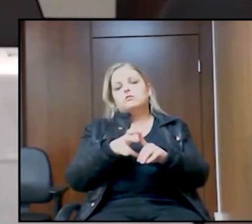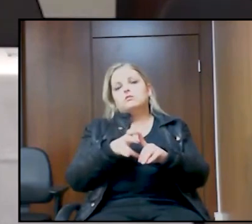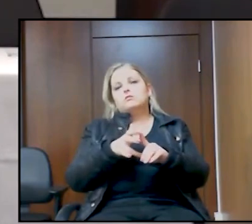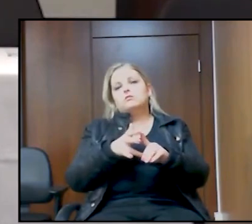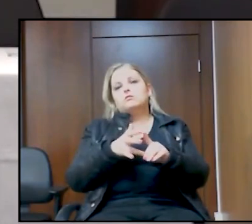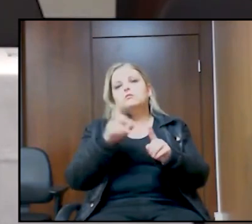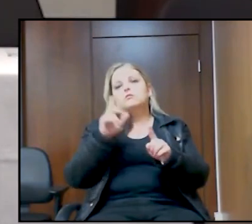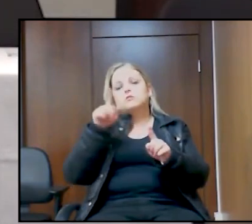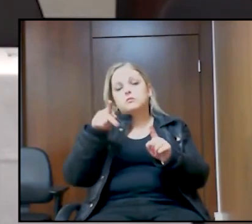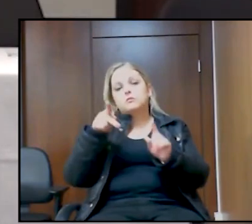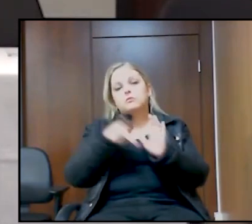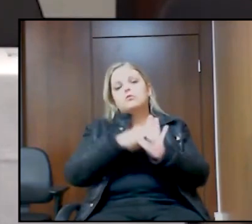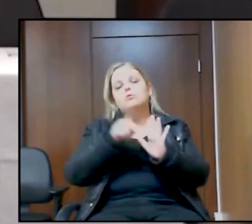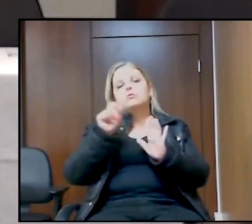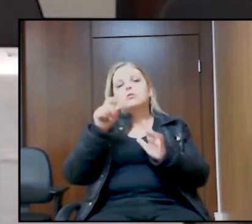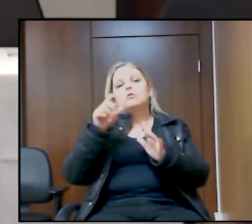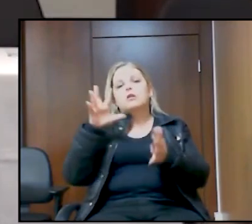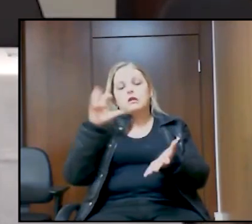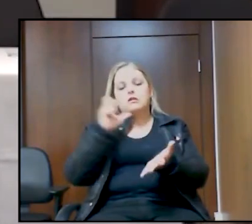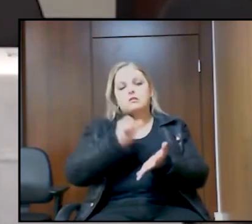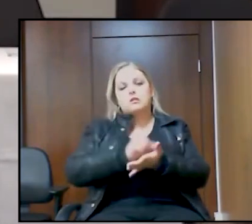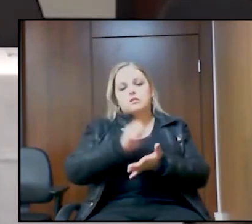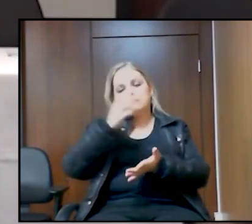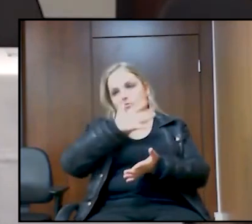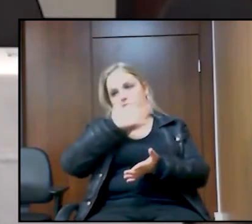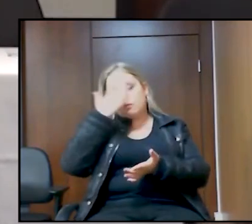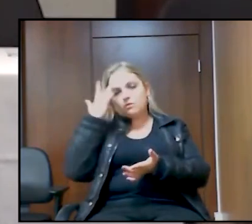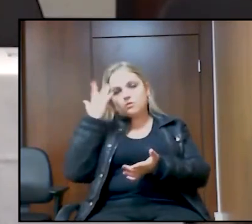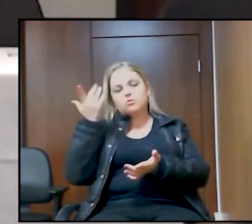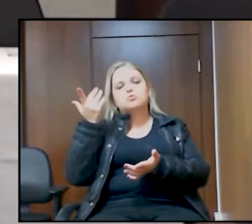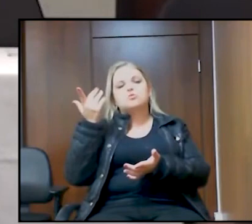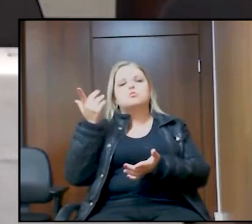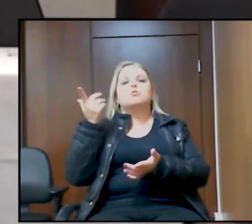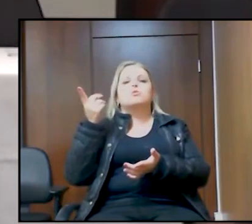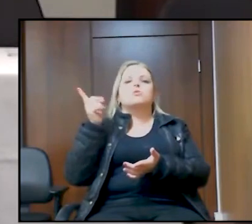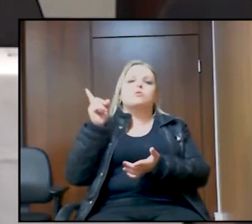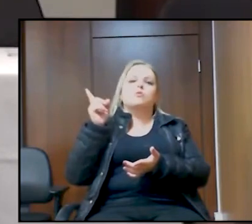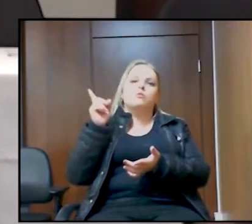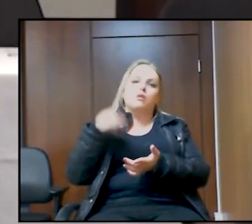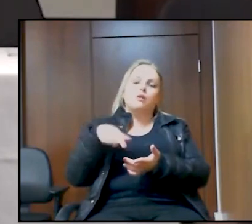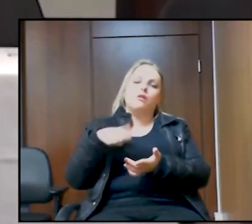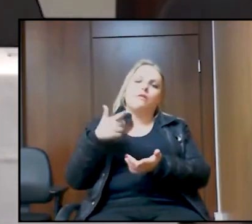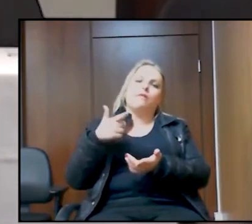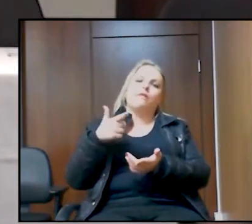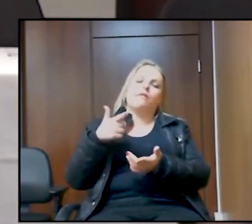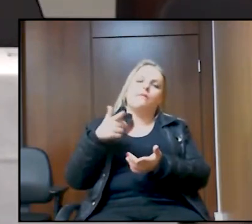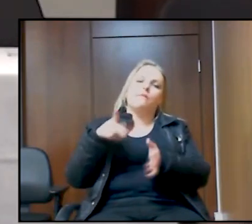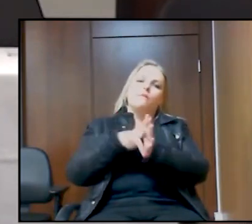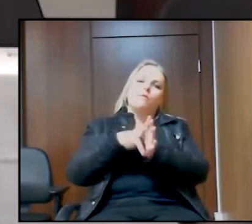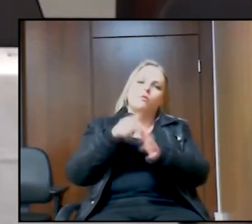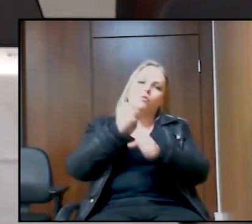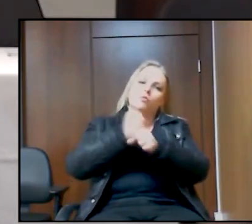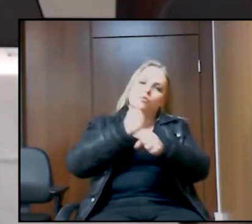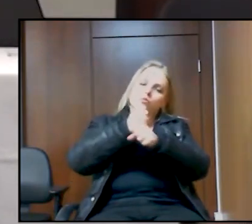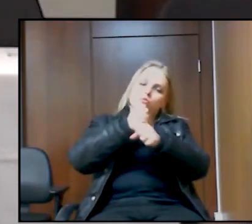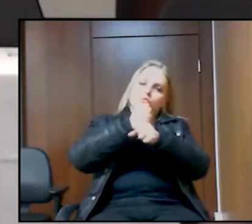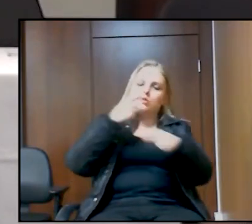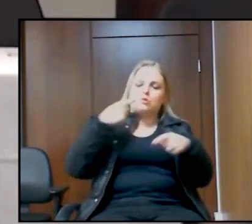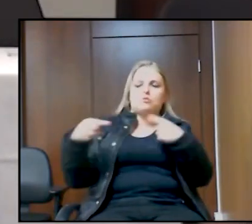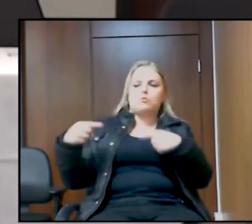nosso caso, a reserva de unidades habitacionais para fins de desinstitucionalização na construção de uma